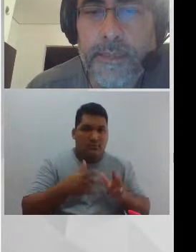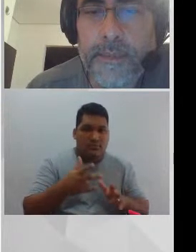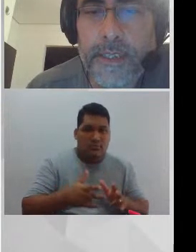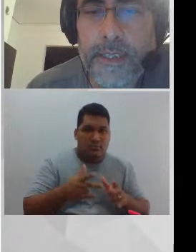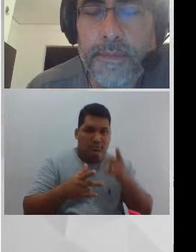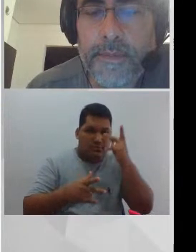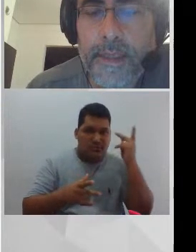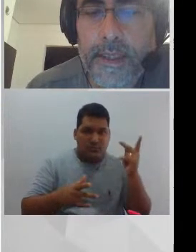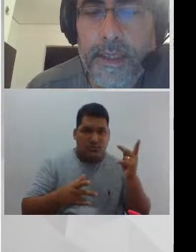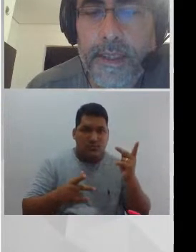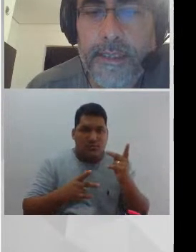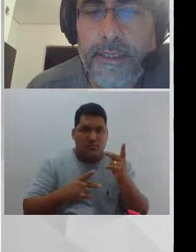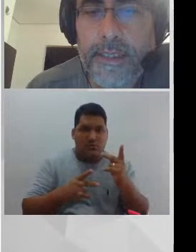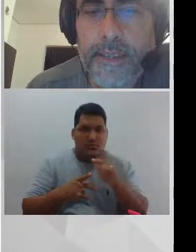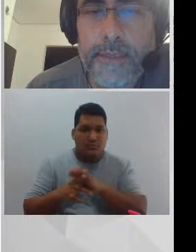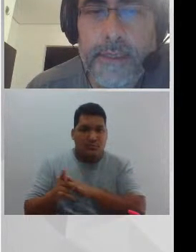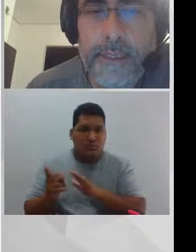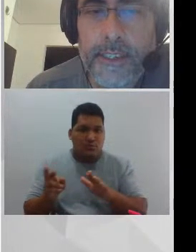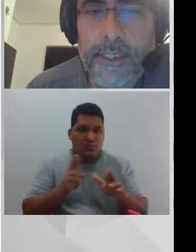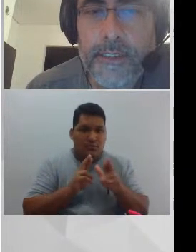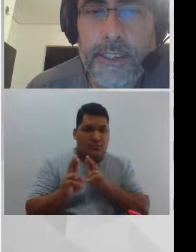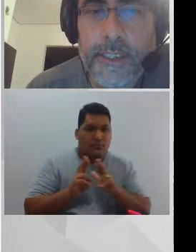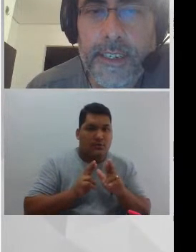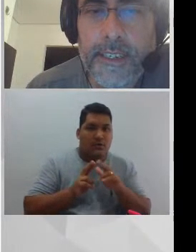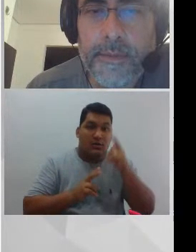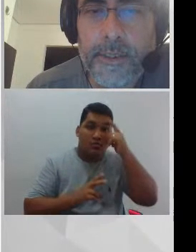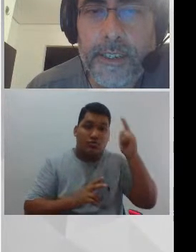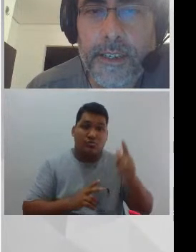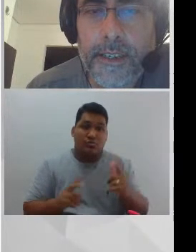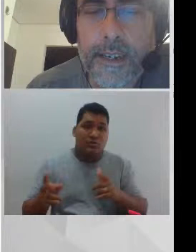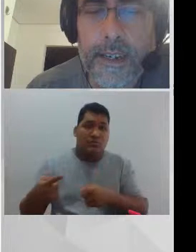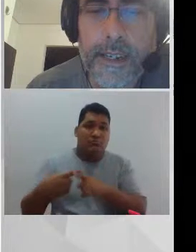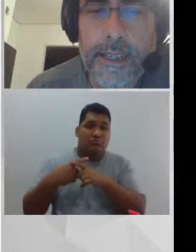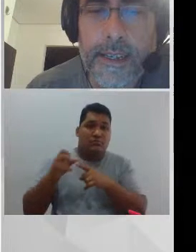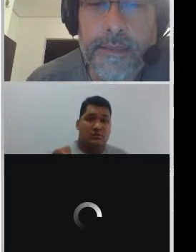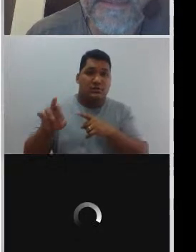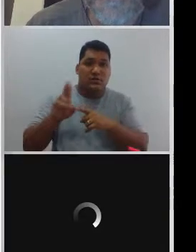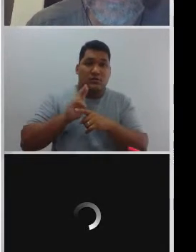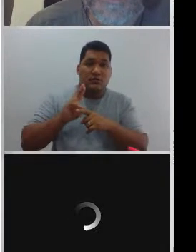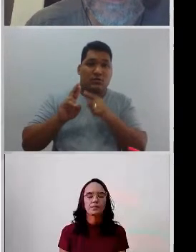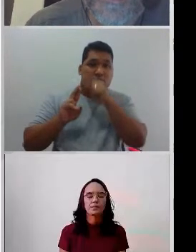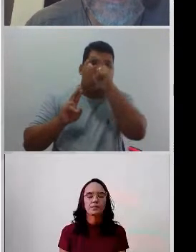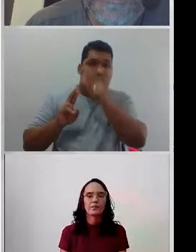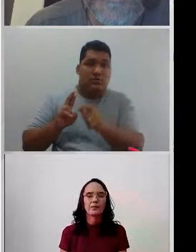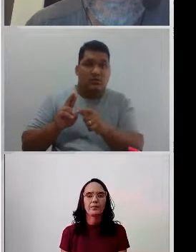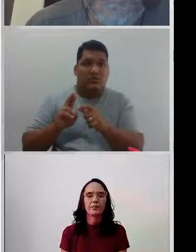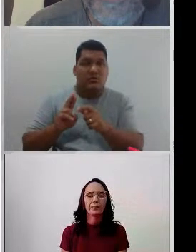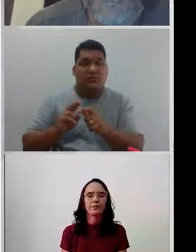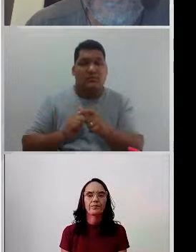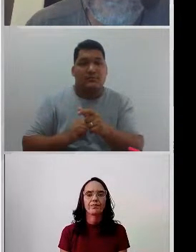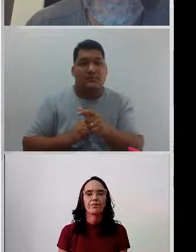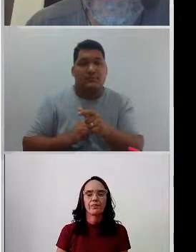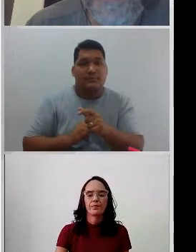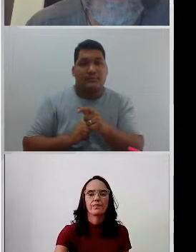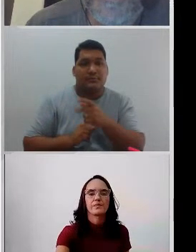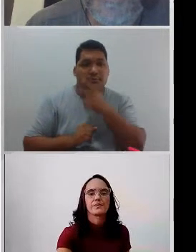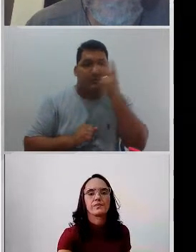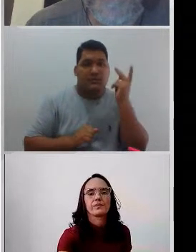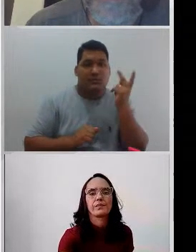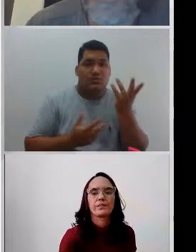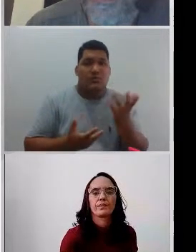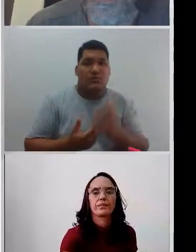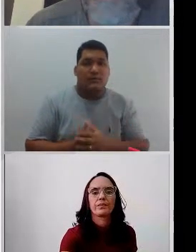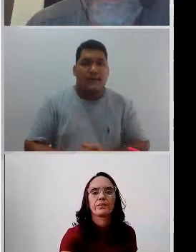começa a responder. Ele não sabe distinguir se a resposta A é de uma pessoa ou de uma máquina,